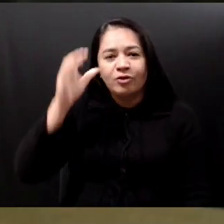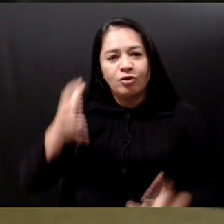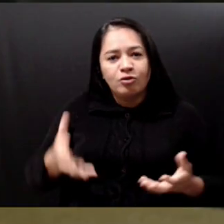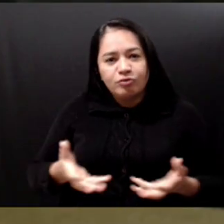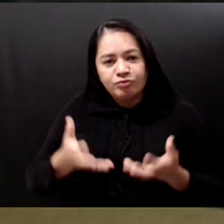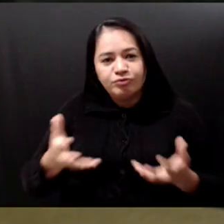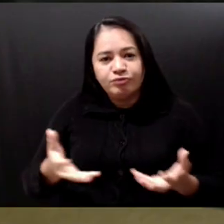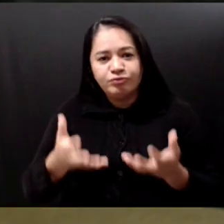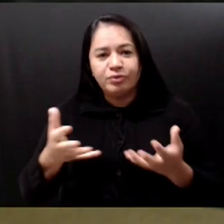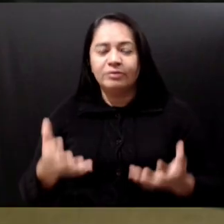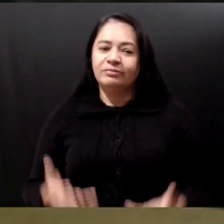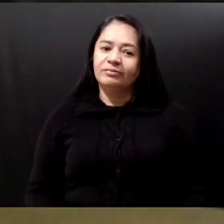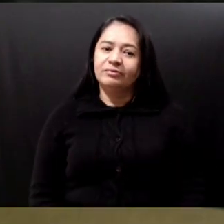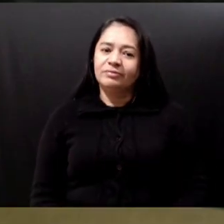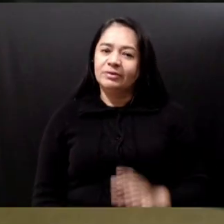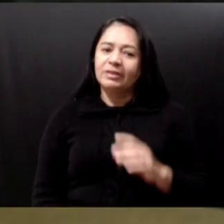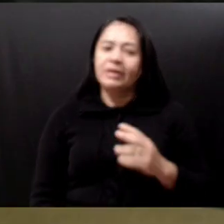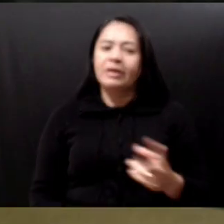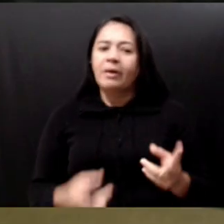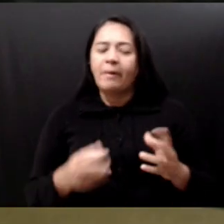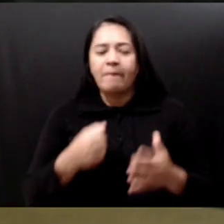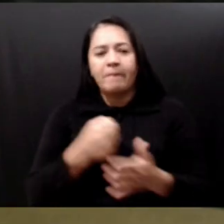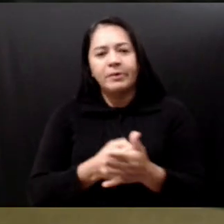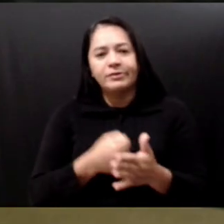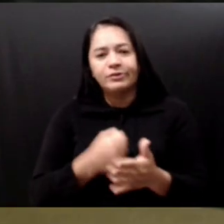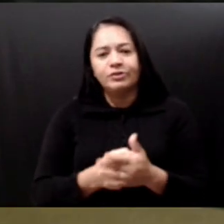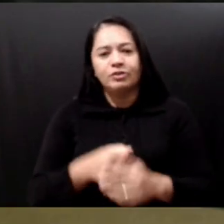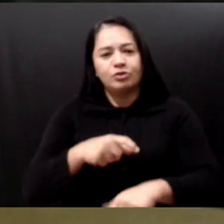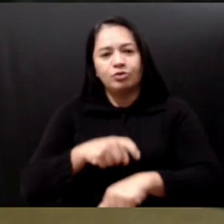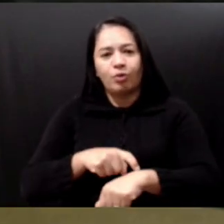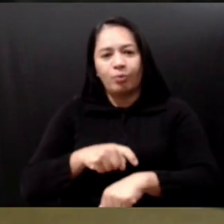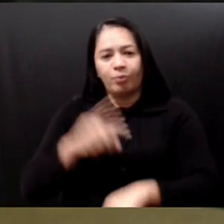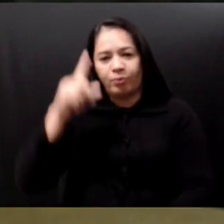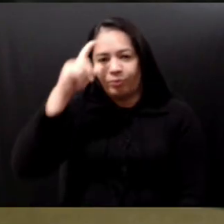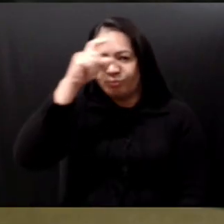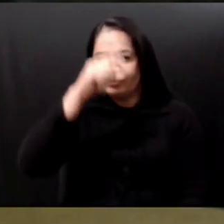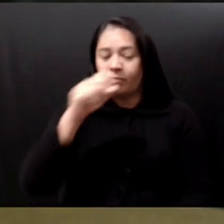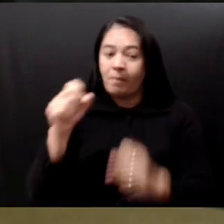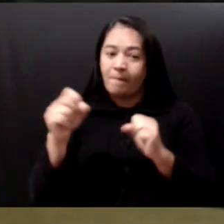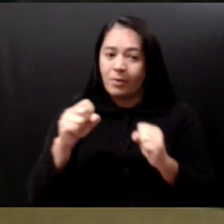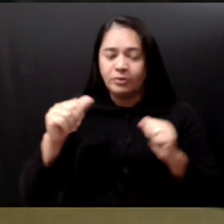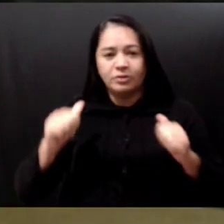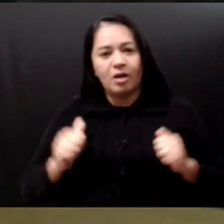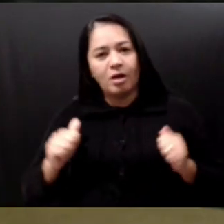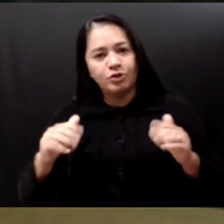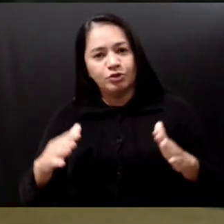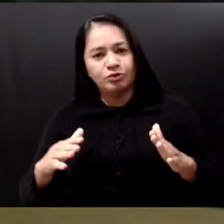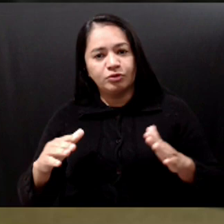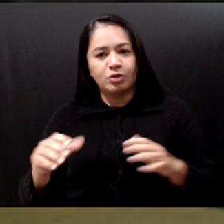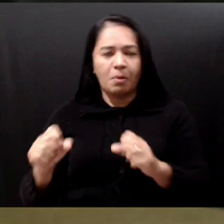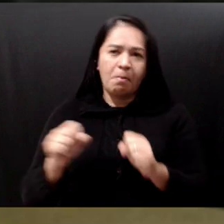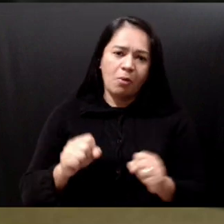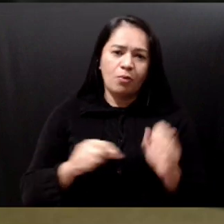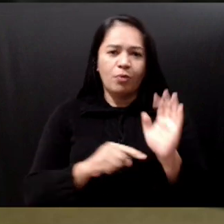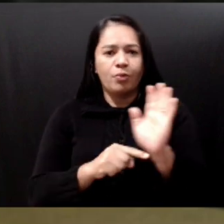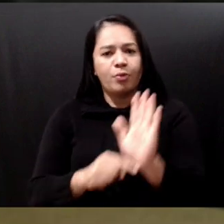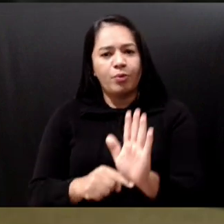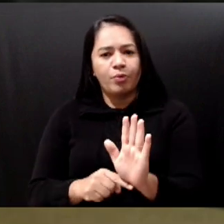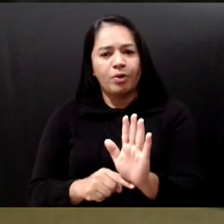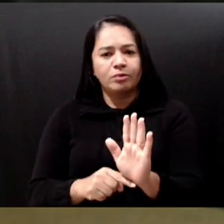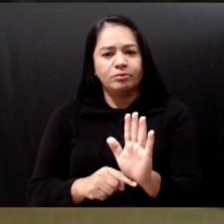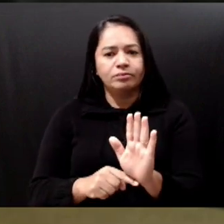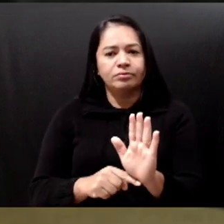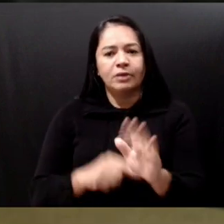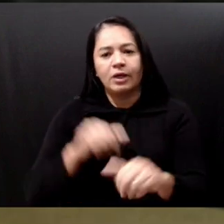e persistir mesmo nos momentos difíceis podem ser atitudes que possam ajudar aí a transformar obstáculos